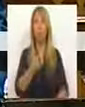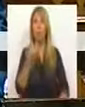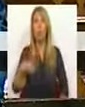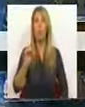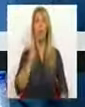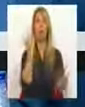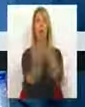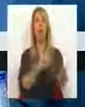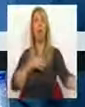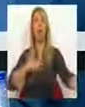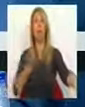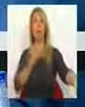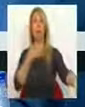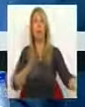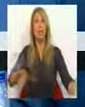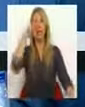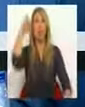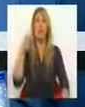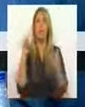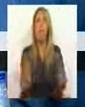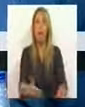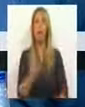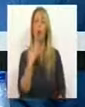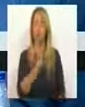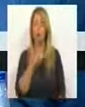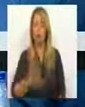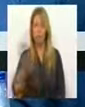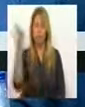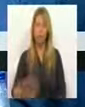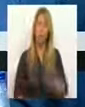bancarrota, em situação difícil. Muito obrigado, Sr. Presidente. Muito obrigado.